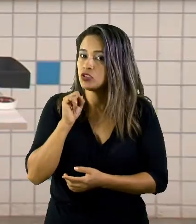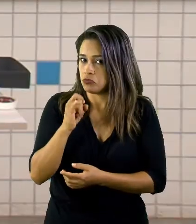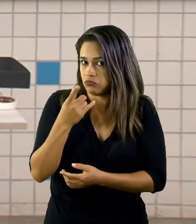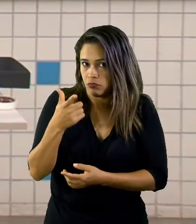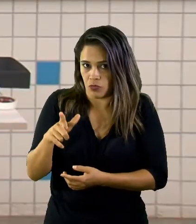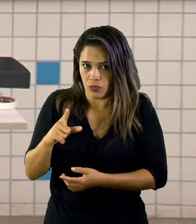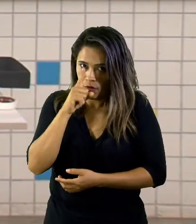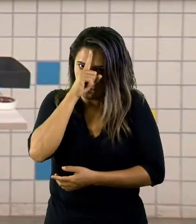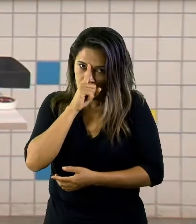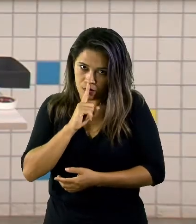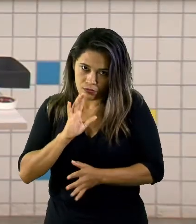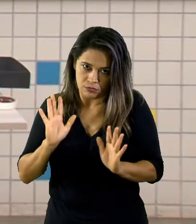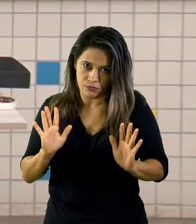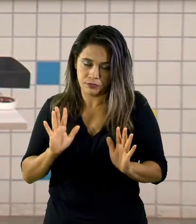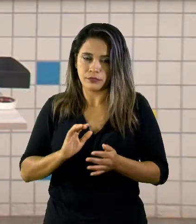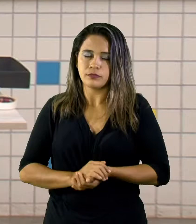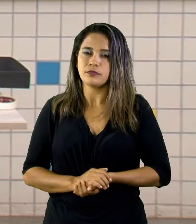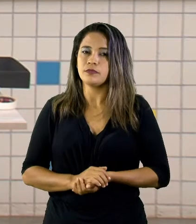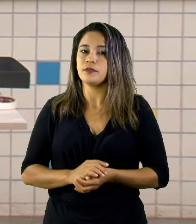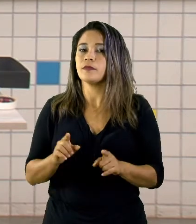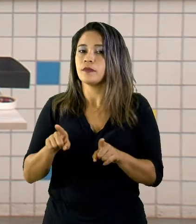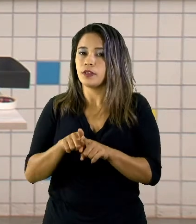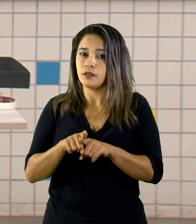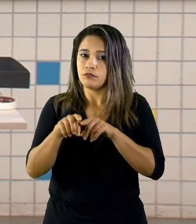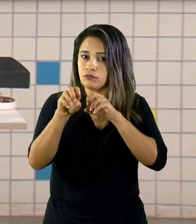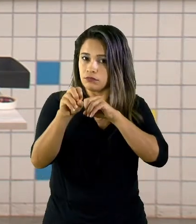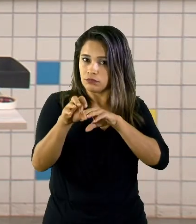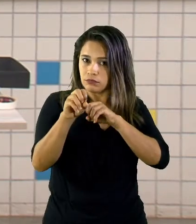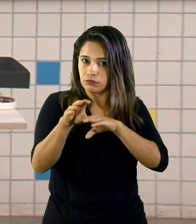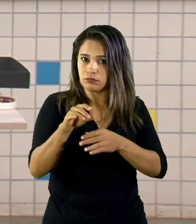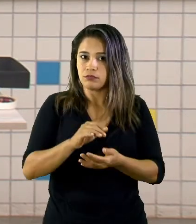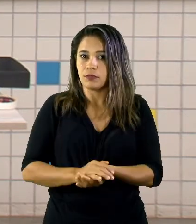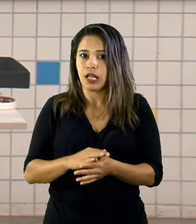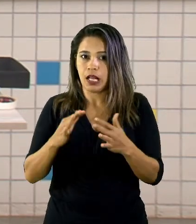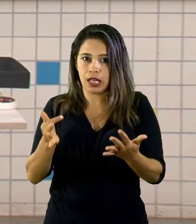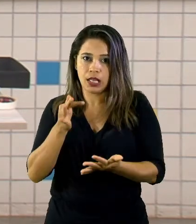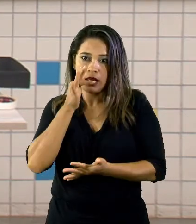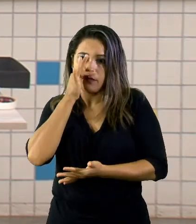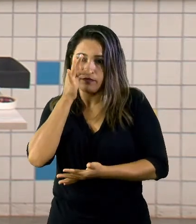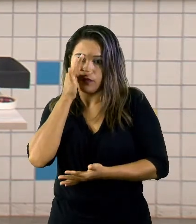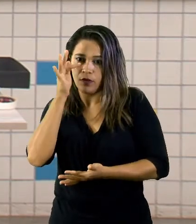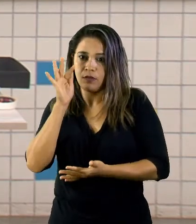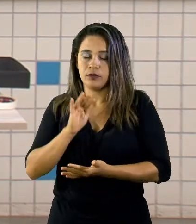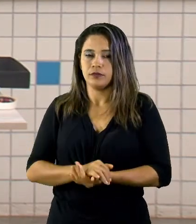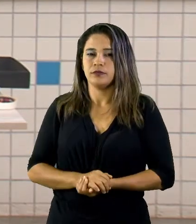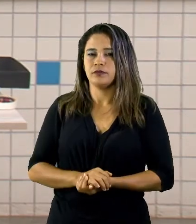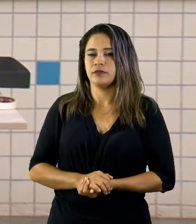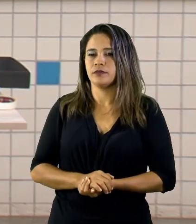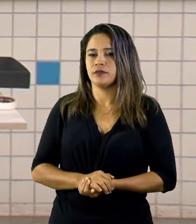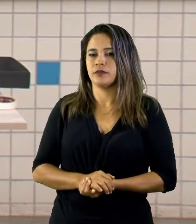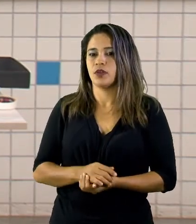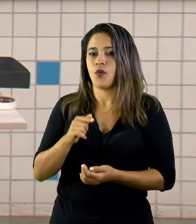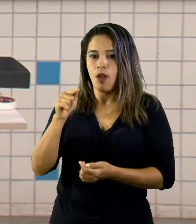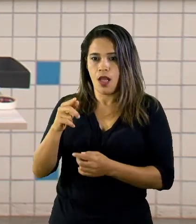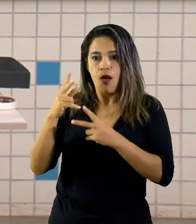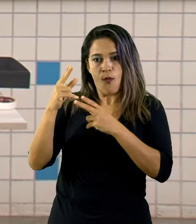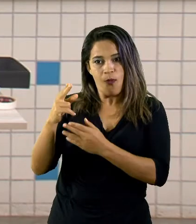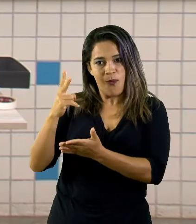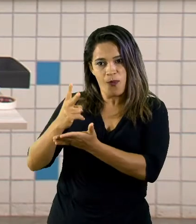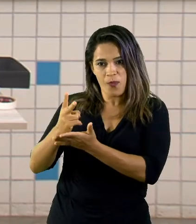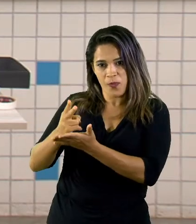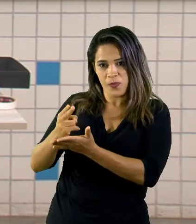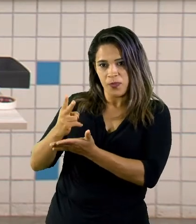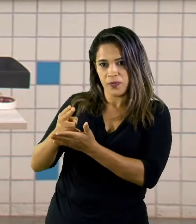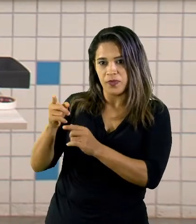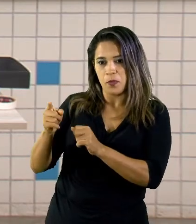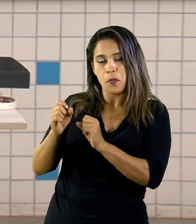Também vou ensinar para vocês, além dessa flor, que com a mesma dobradura nós